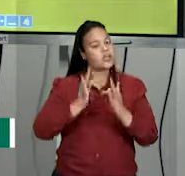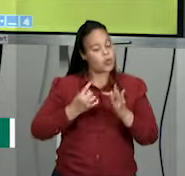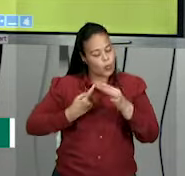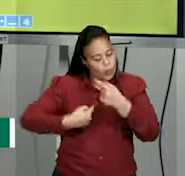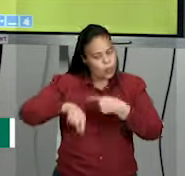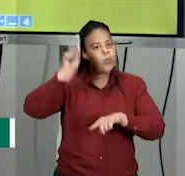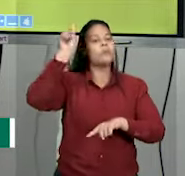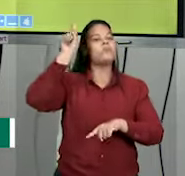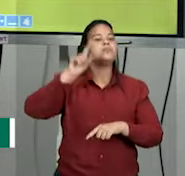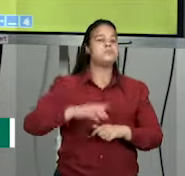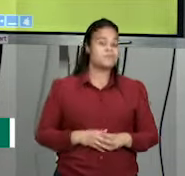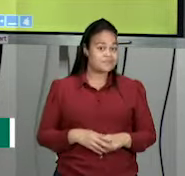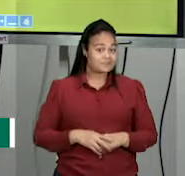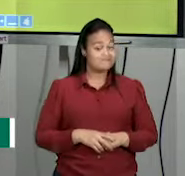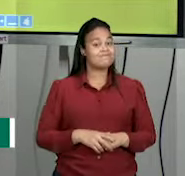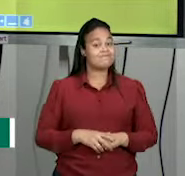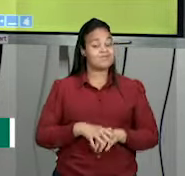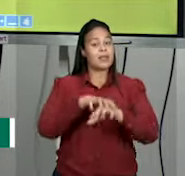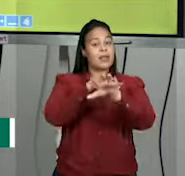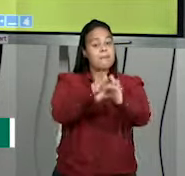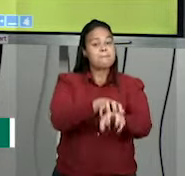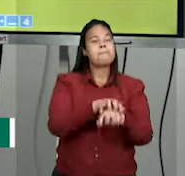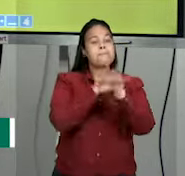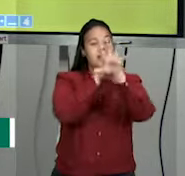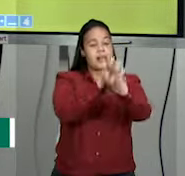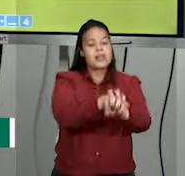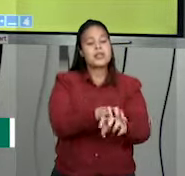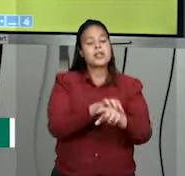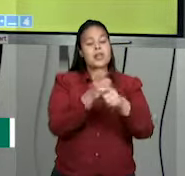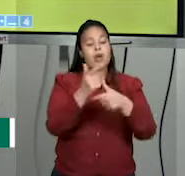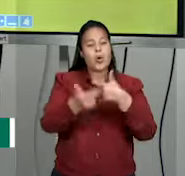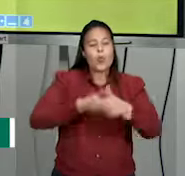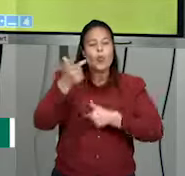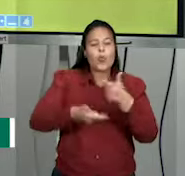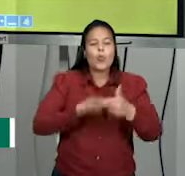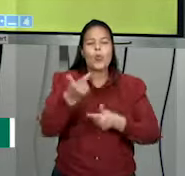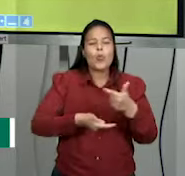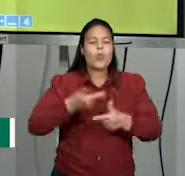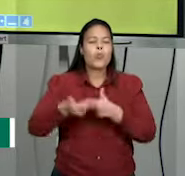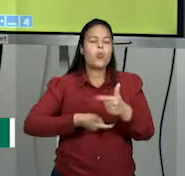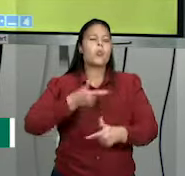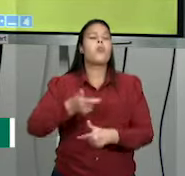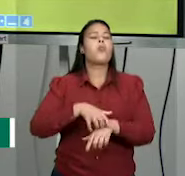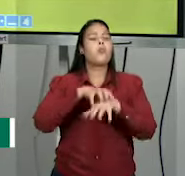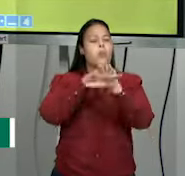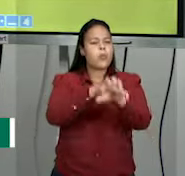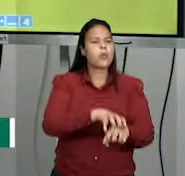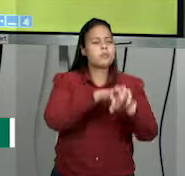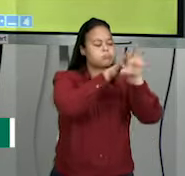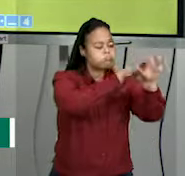avançada. Nas máquinas que produzem alimentos, elas aumentam a produtividade,